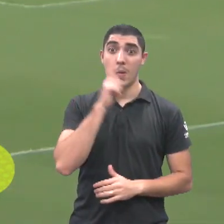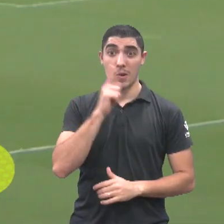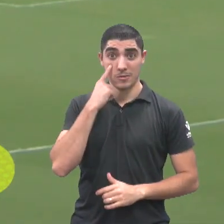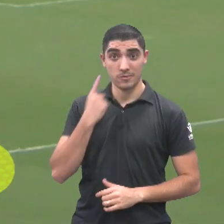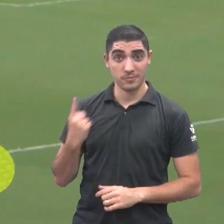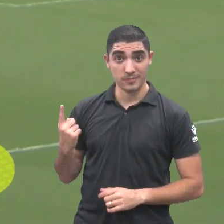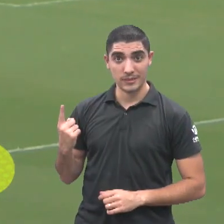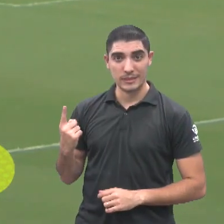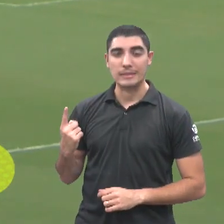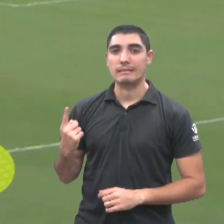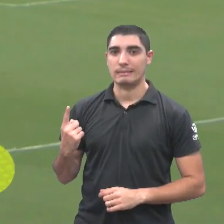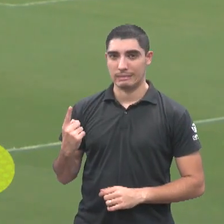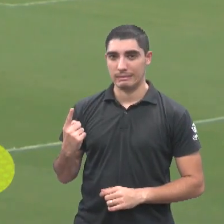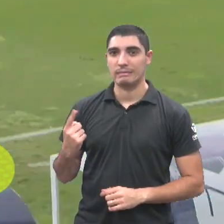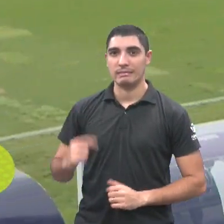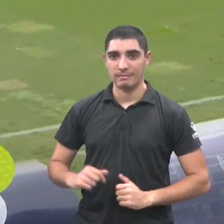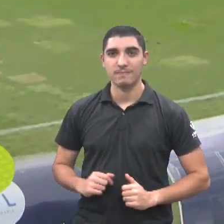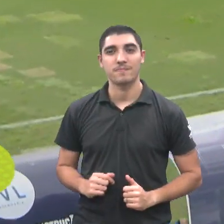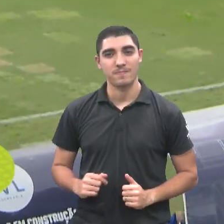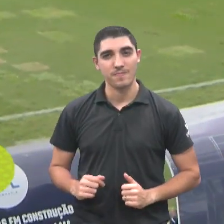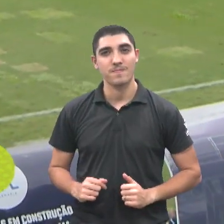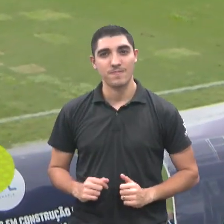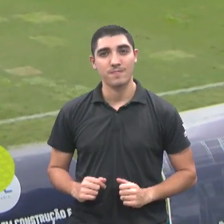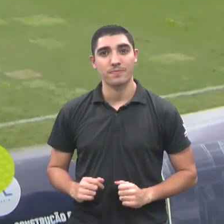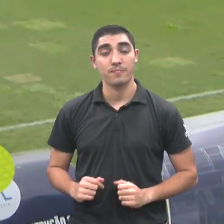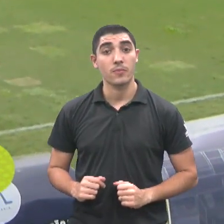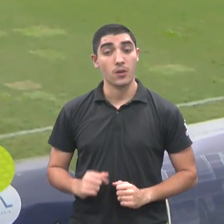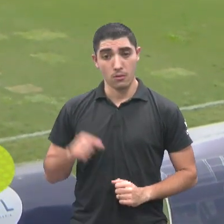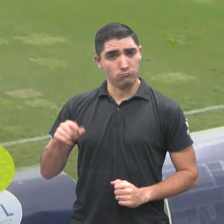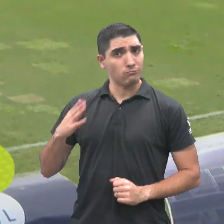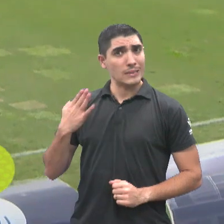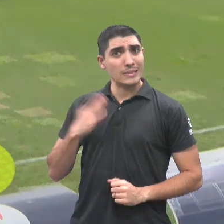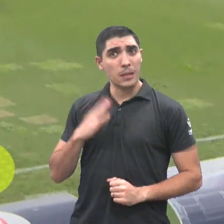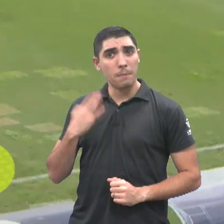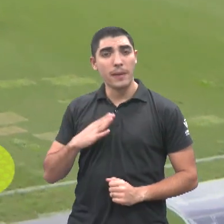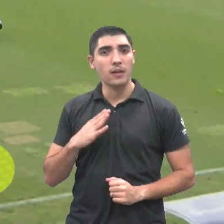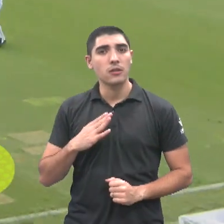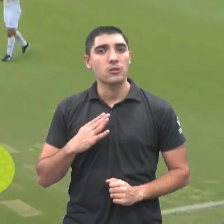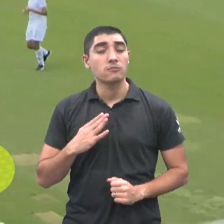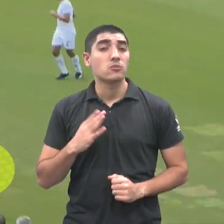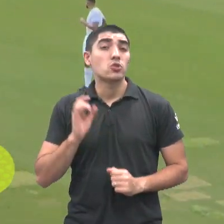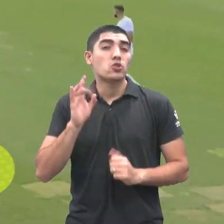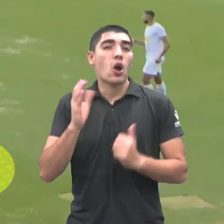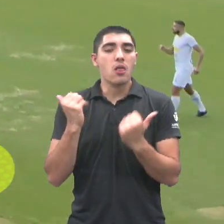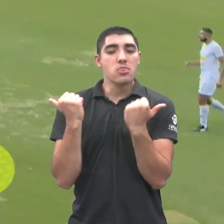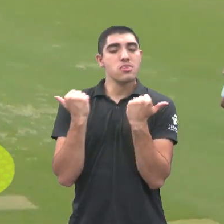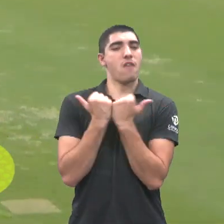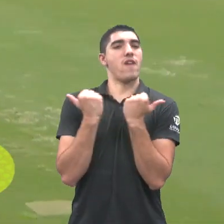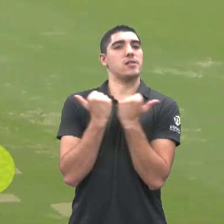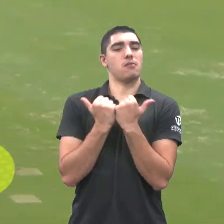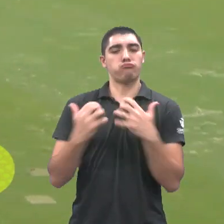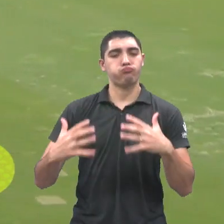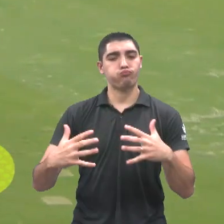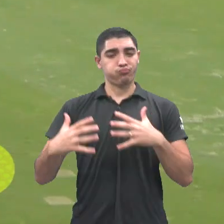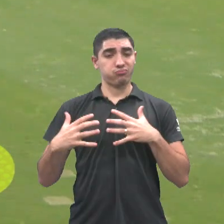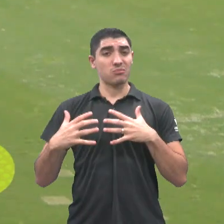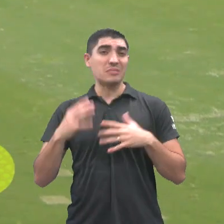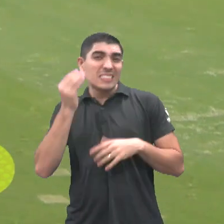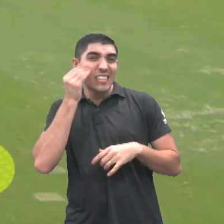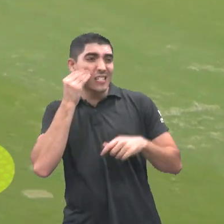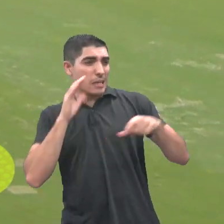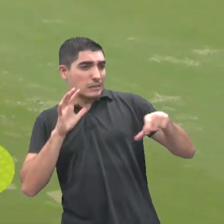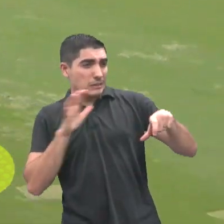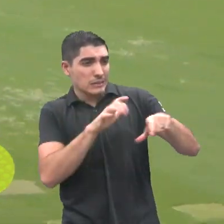essa defesaça. O São Bento se preocupava mais em não deixar a Águia criar do que de trabalhar o